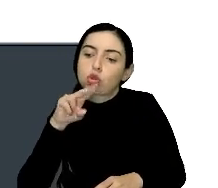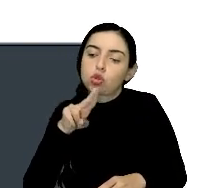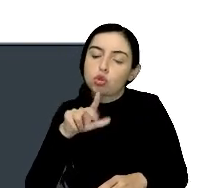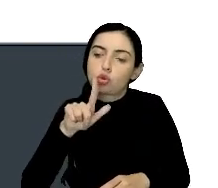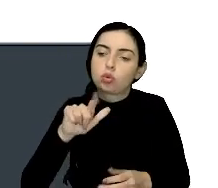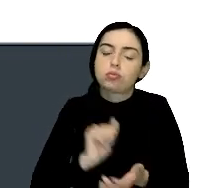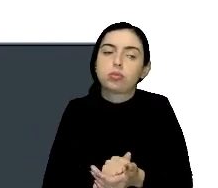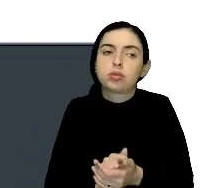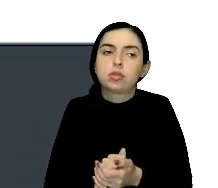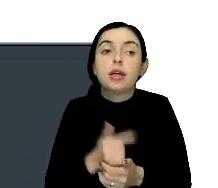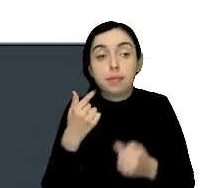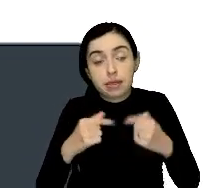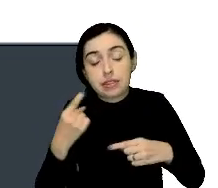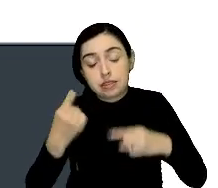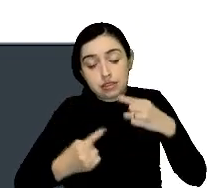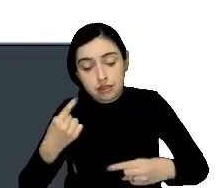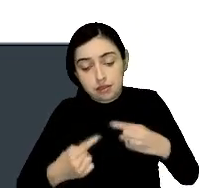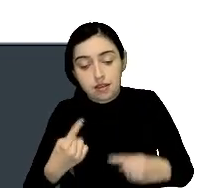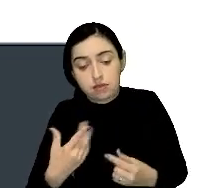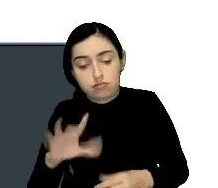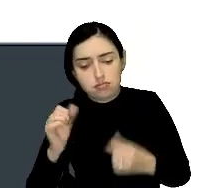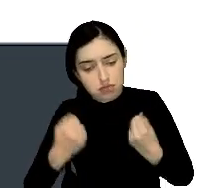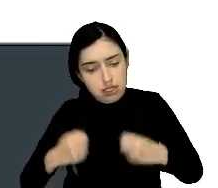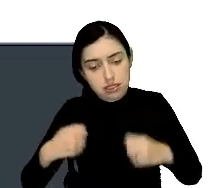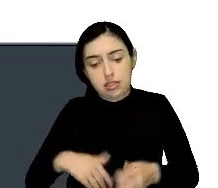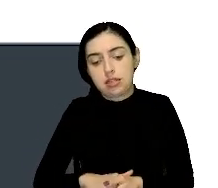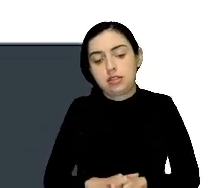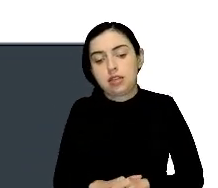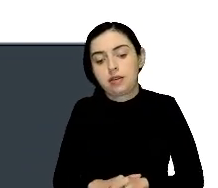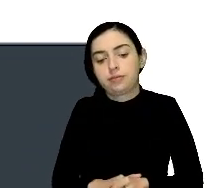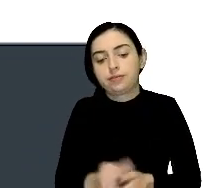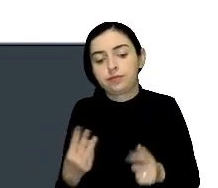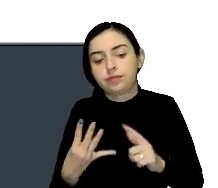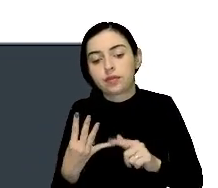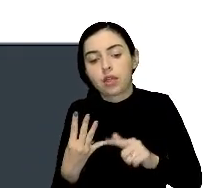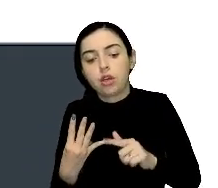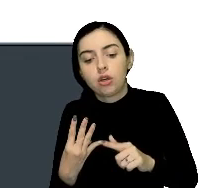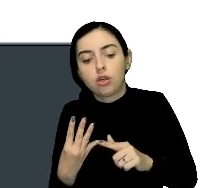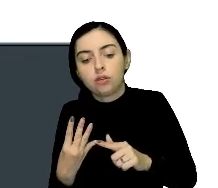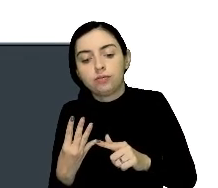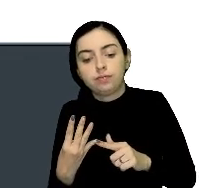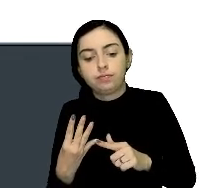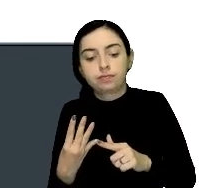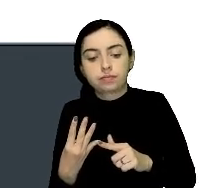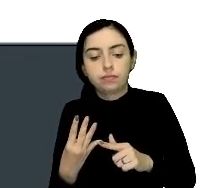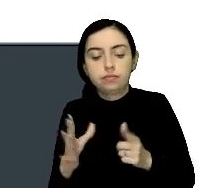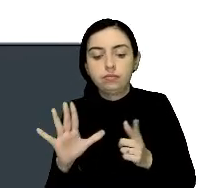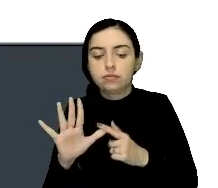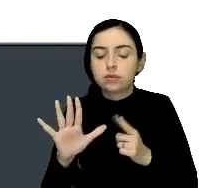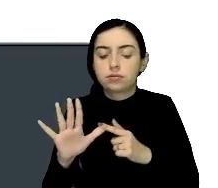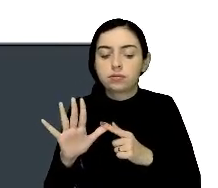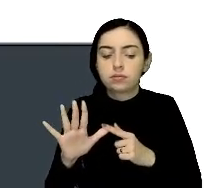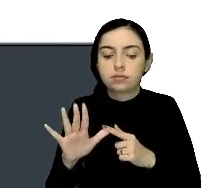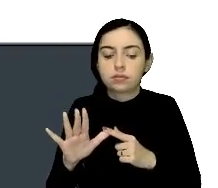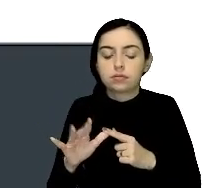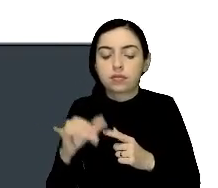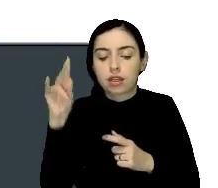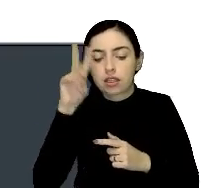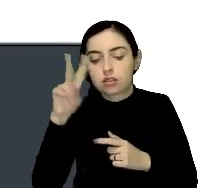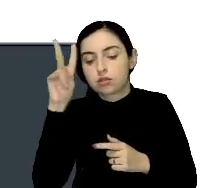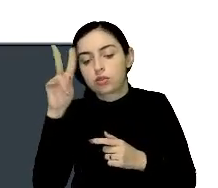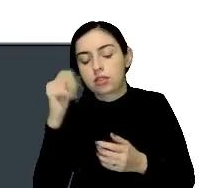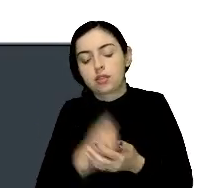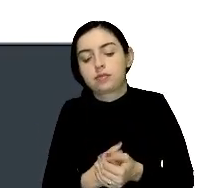ser discutido, a concessão e manutenção de asilo, proteção de apátridas. Recentemente a gente teve a história da